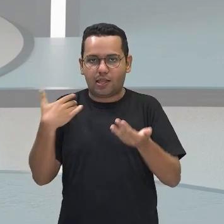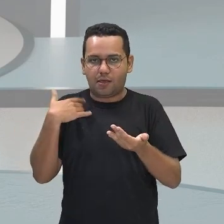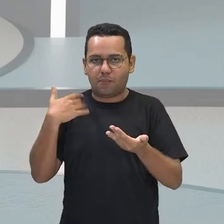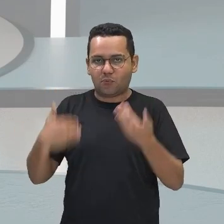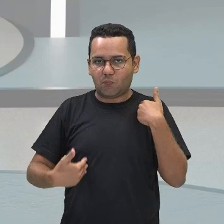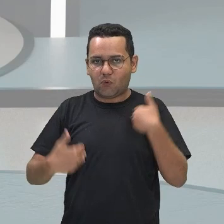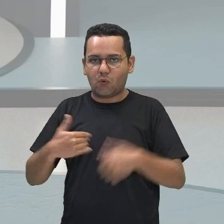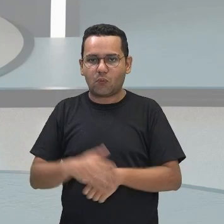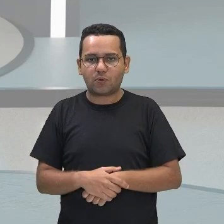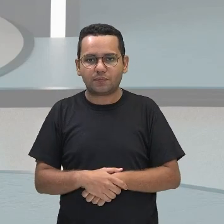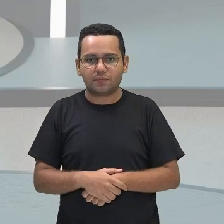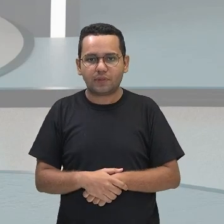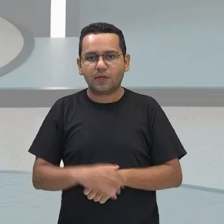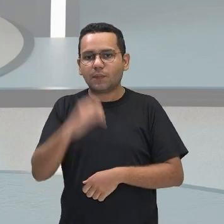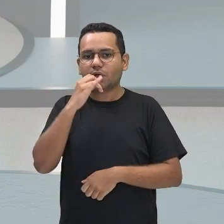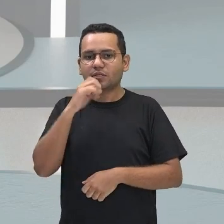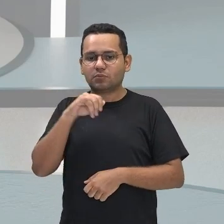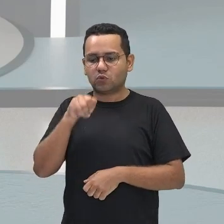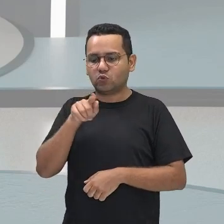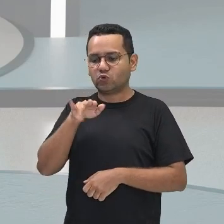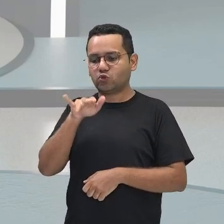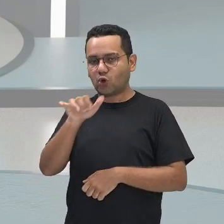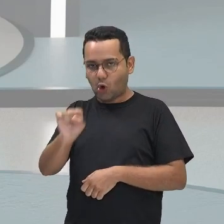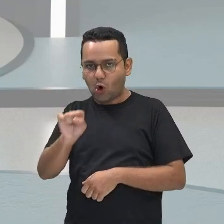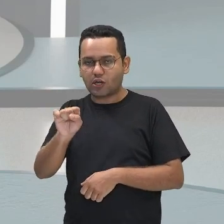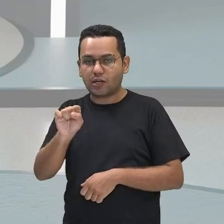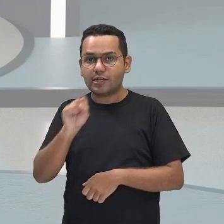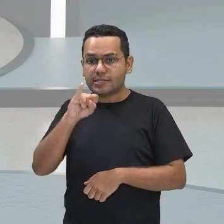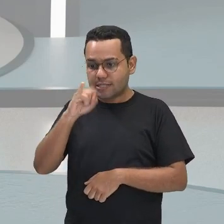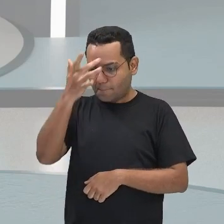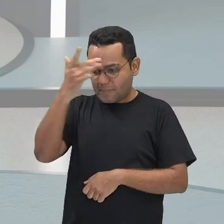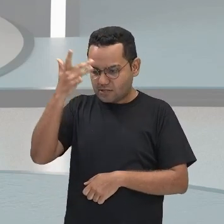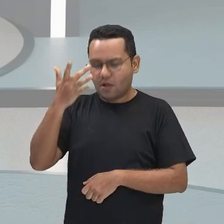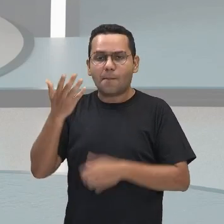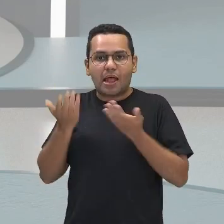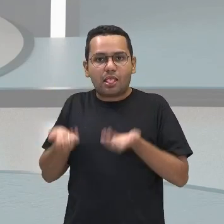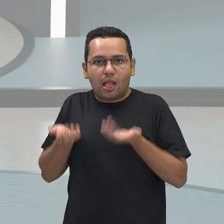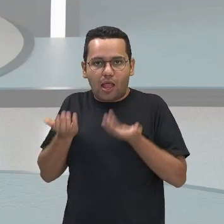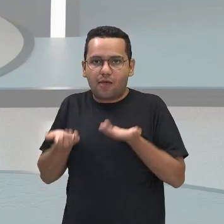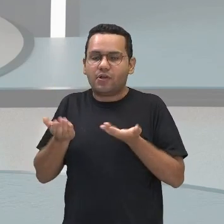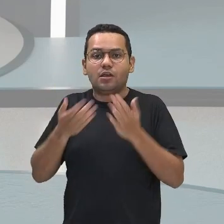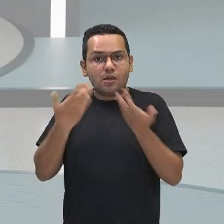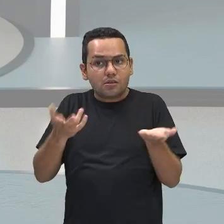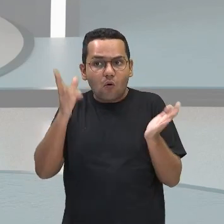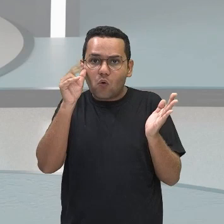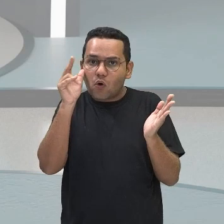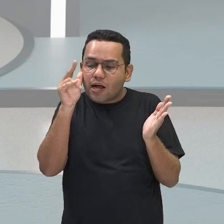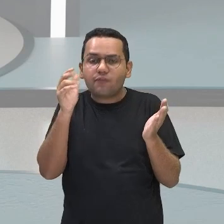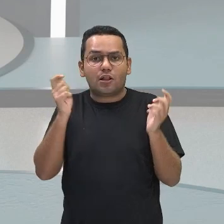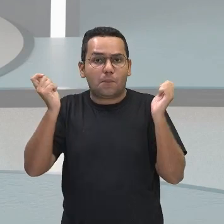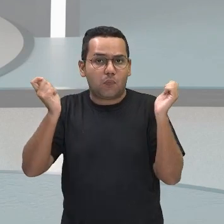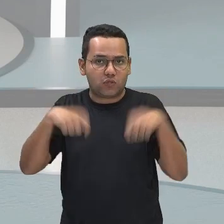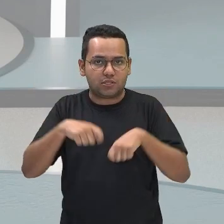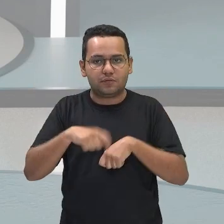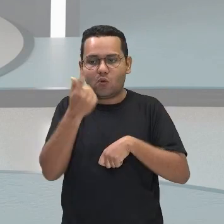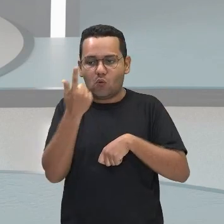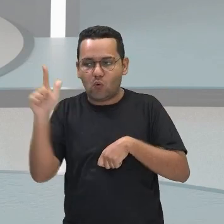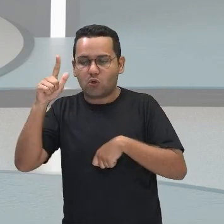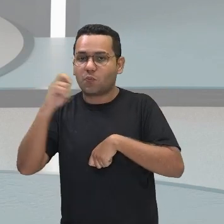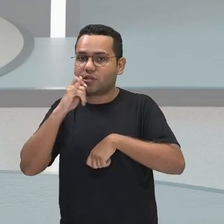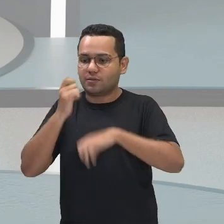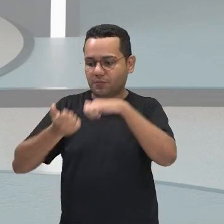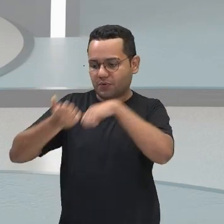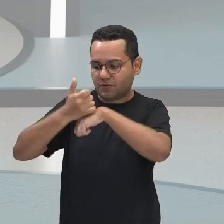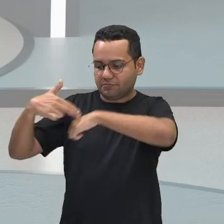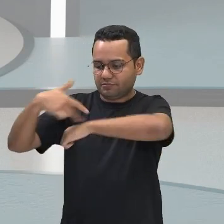leve, mais potência o cavalo dele vai ter, né? Tá bem leve. E os ginastas também, dependendo da modalidade